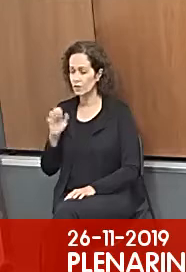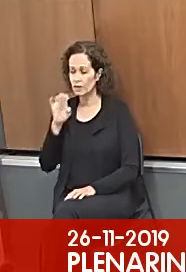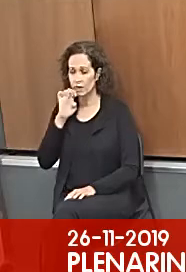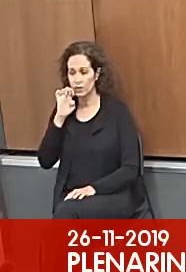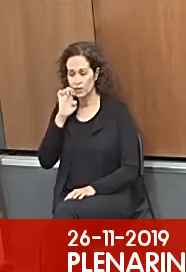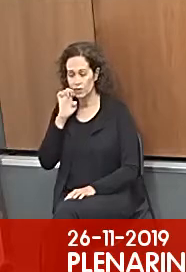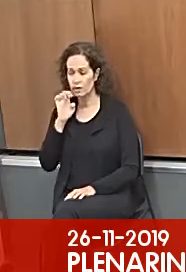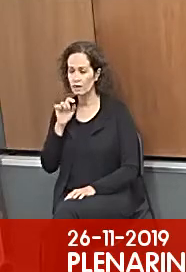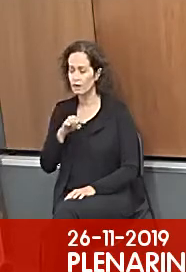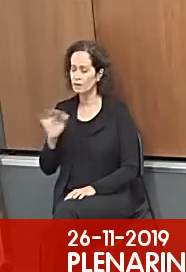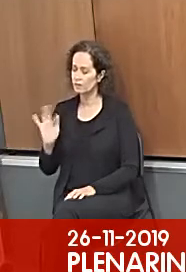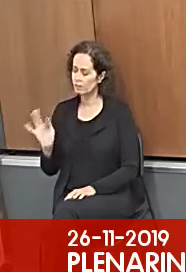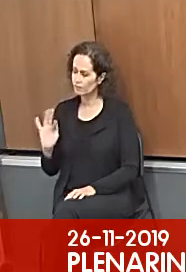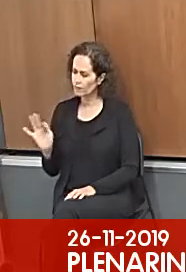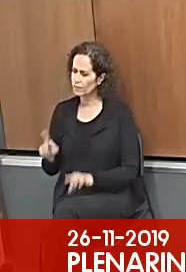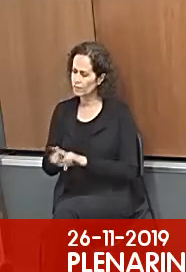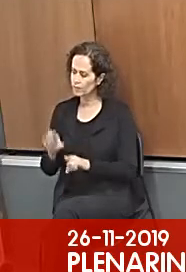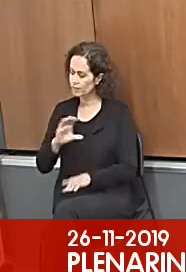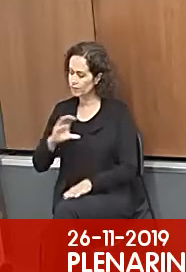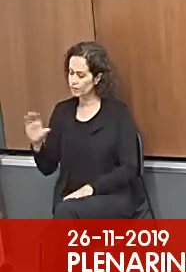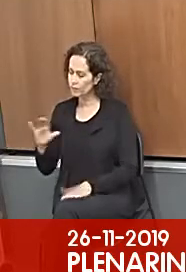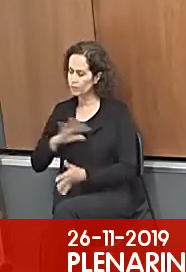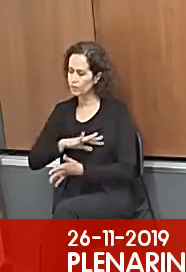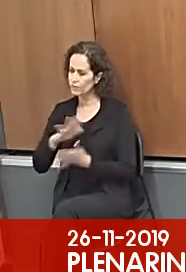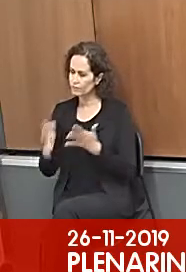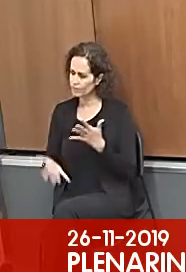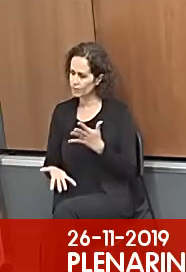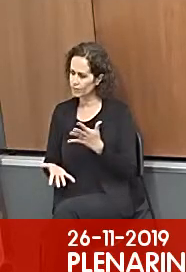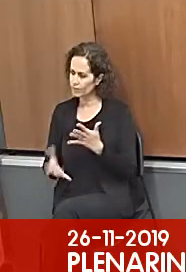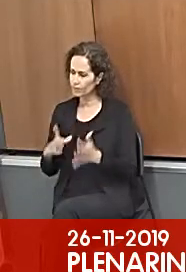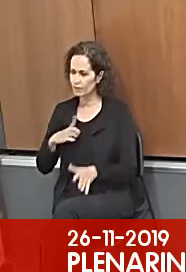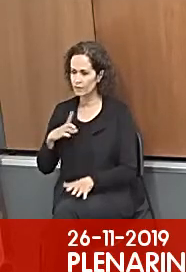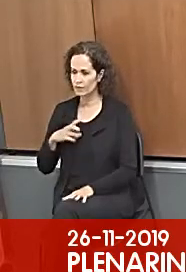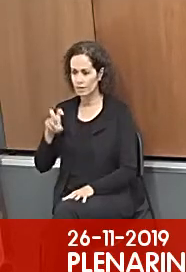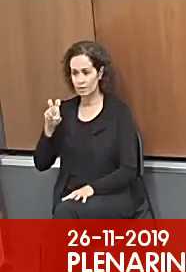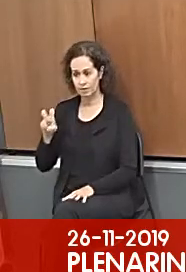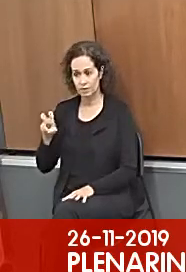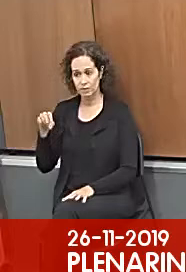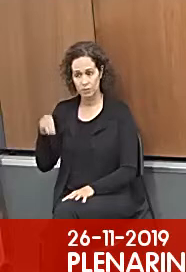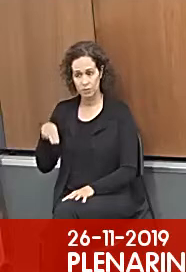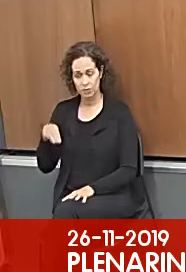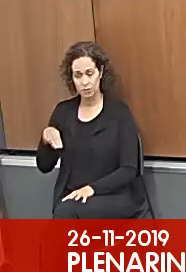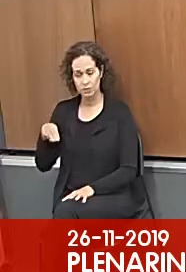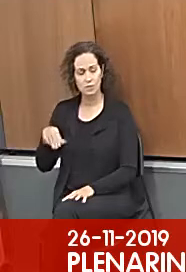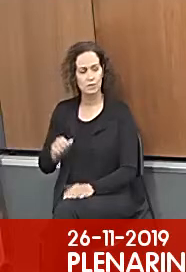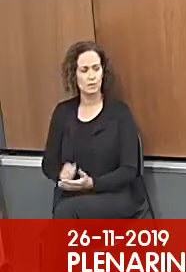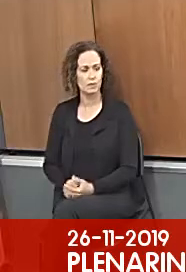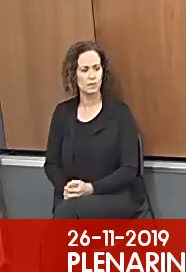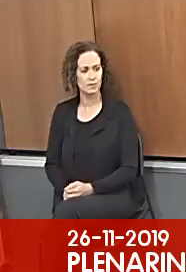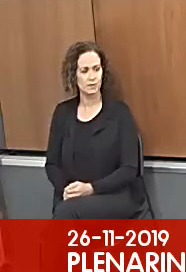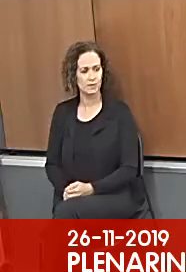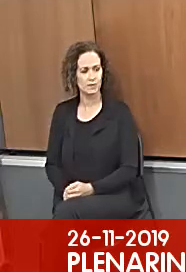Libras da Associação dos Surdos de Minas Gerais. Tem aí 5 minutos, Mike.